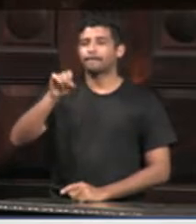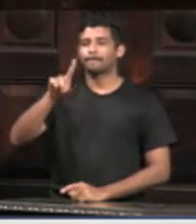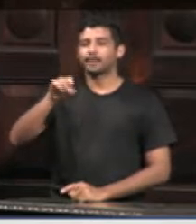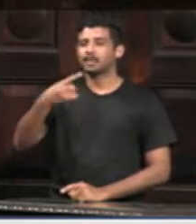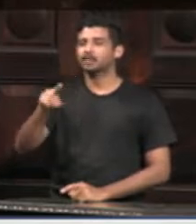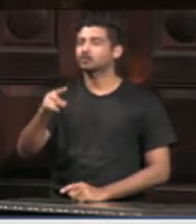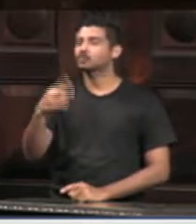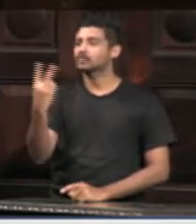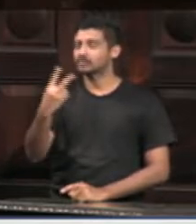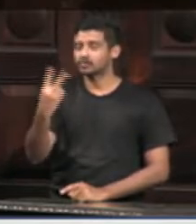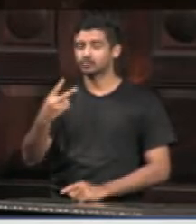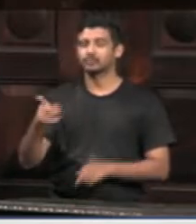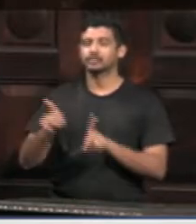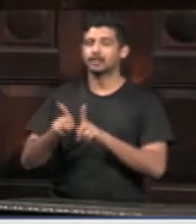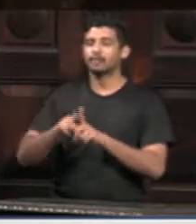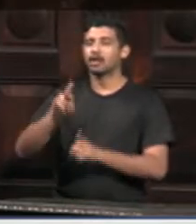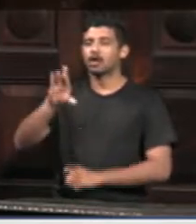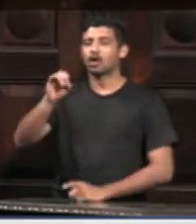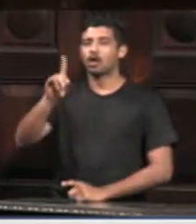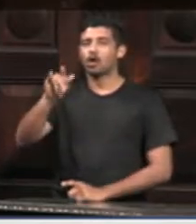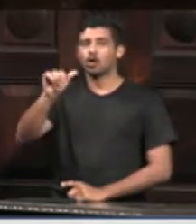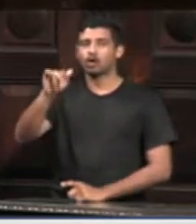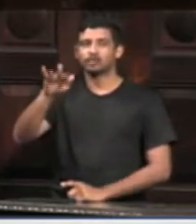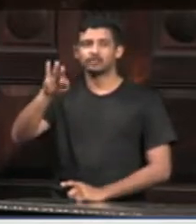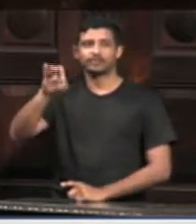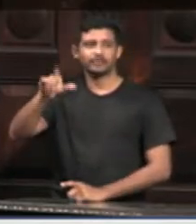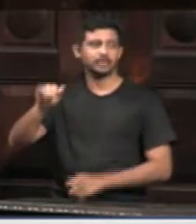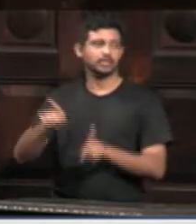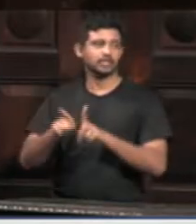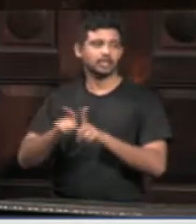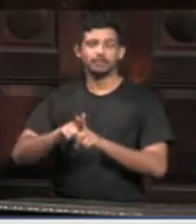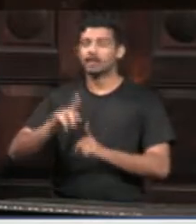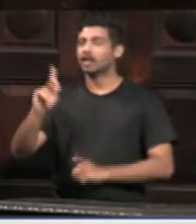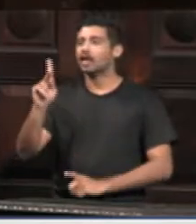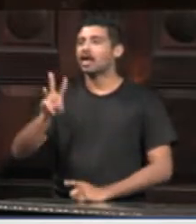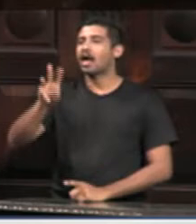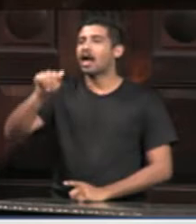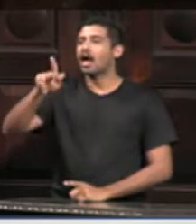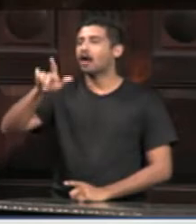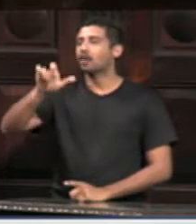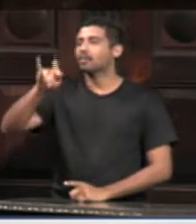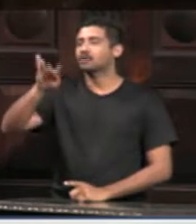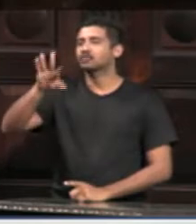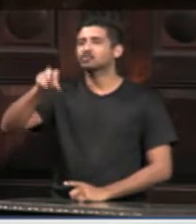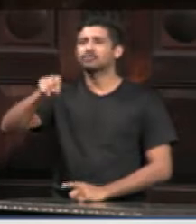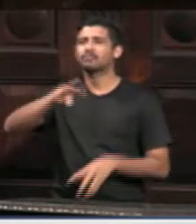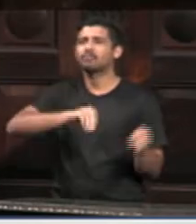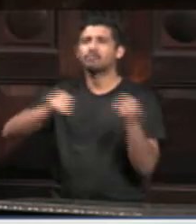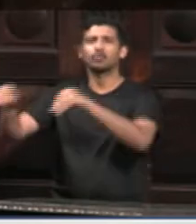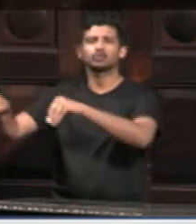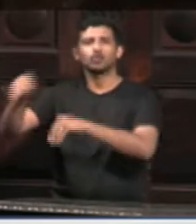Schweitzer, foram transferidos para a prefeitura. E a prefeitura,